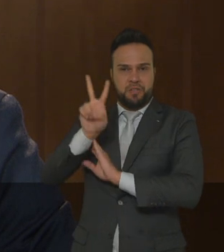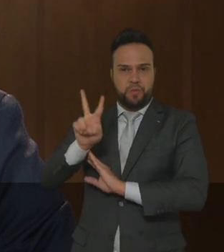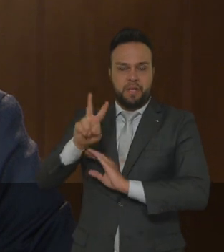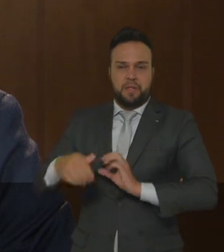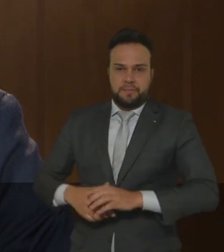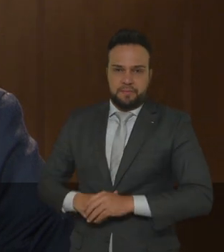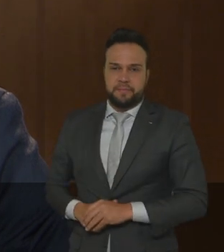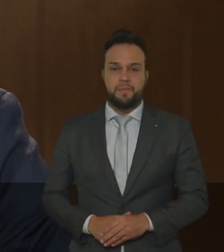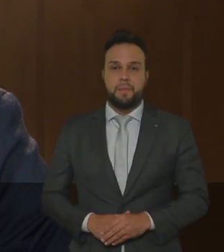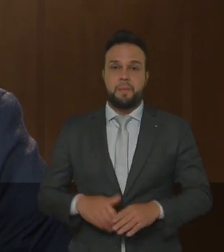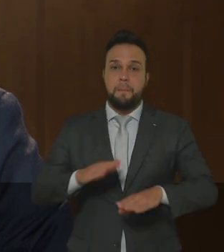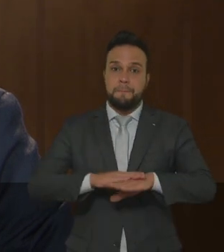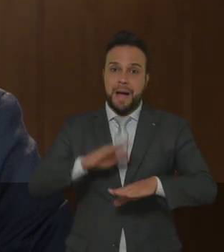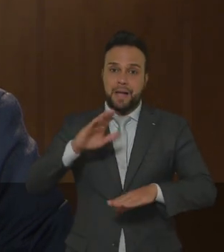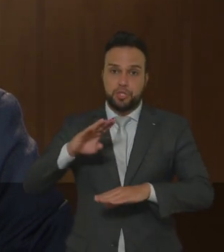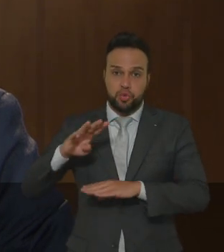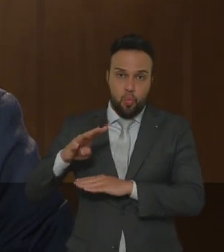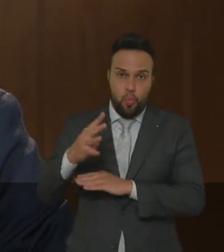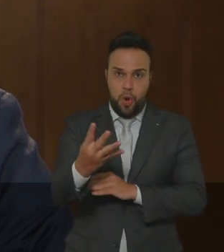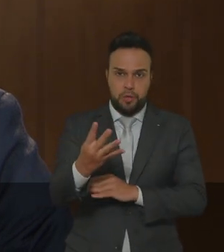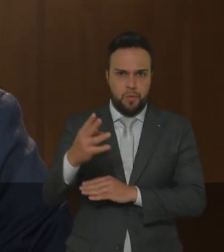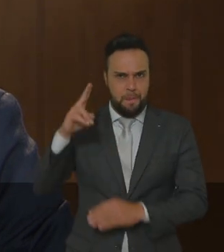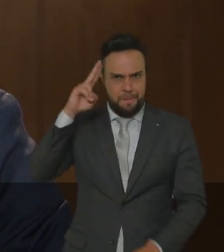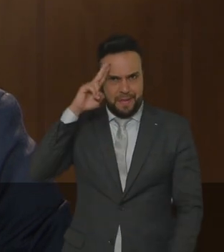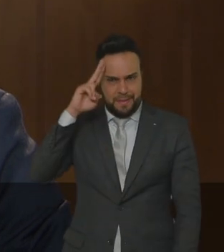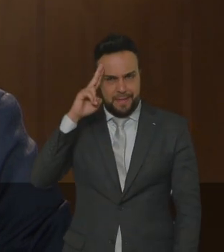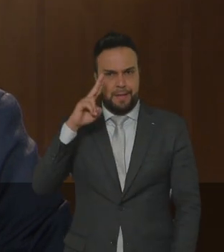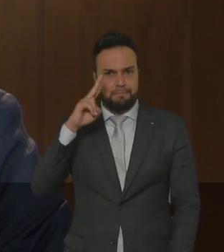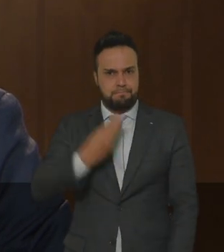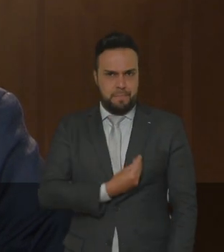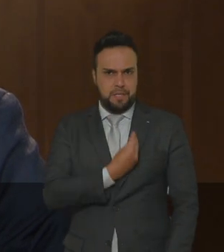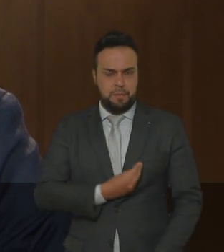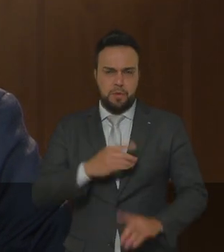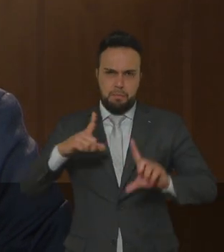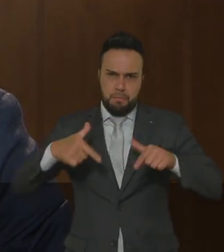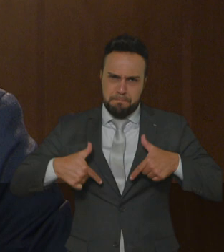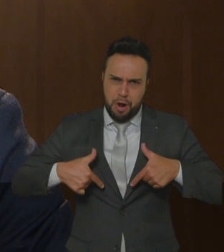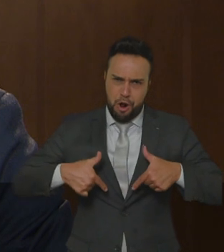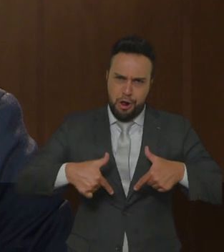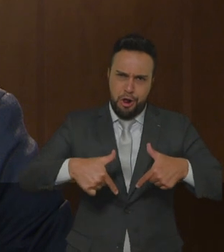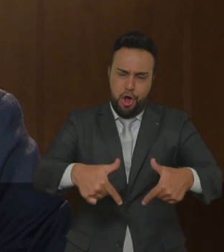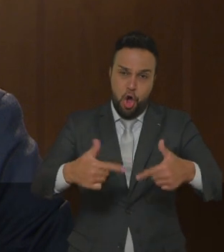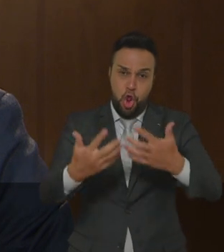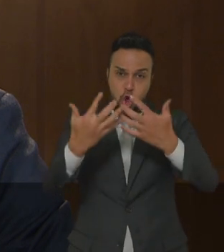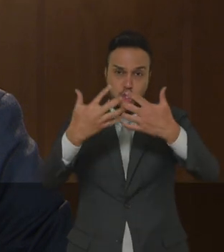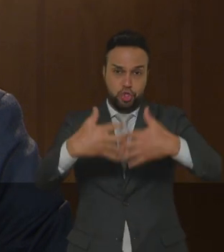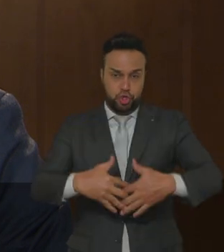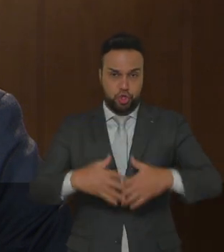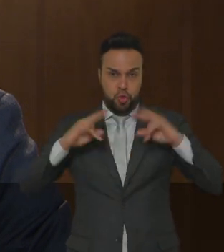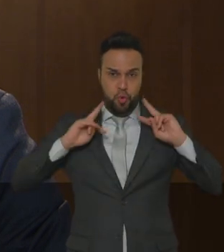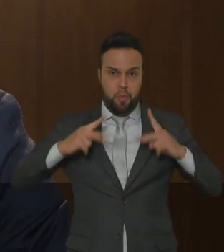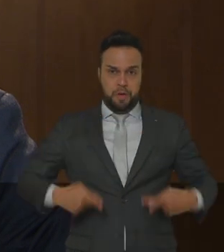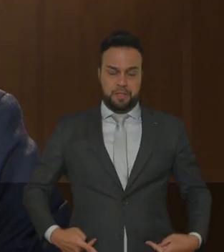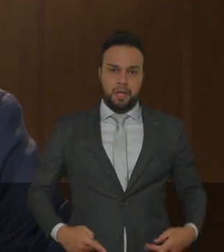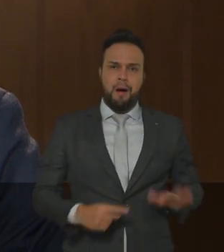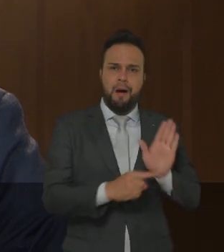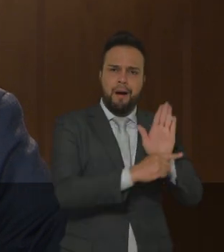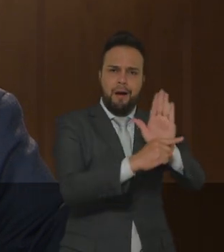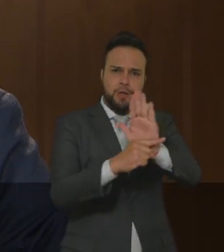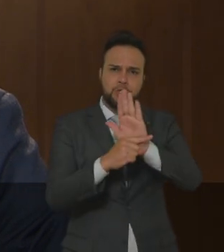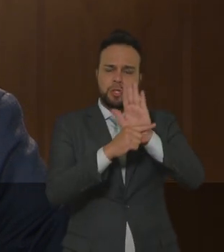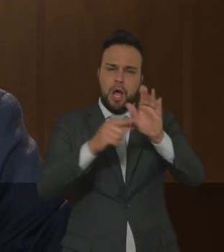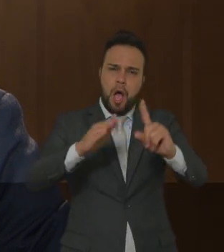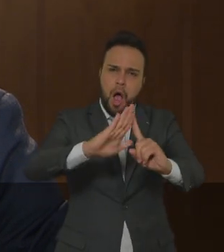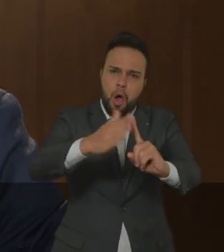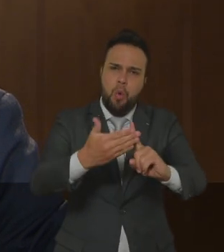bolivariana com a participação de mais de 4.000 militares a força-tarefa logística humanitária